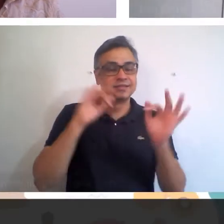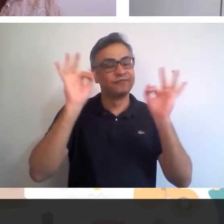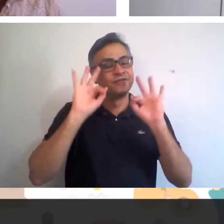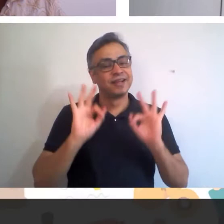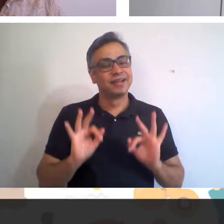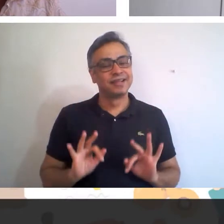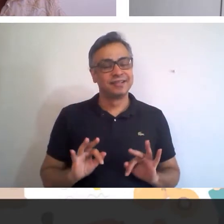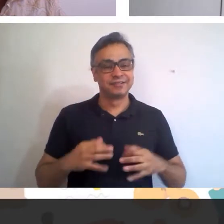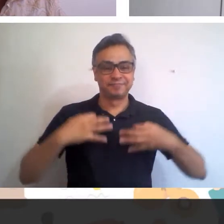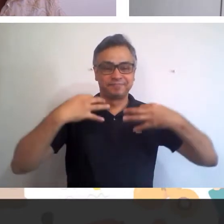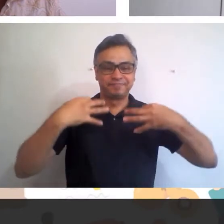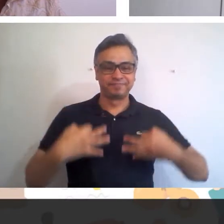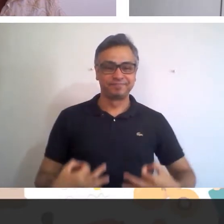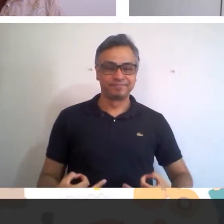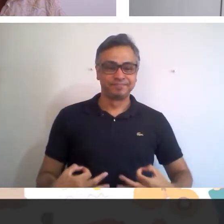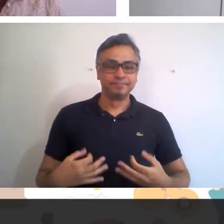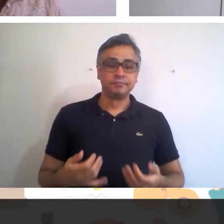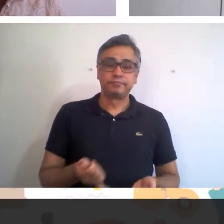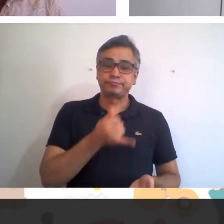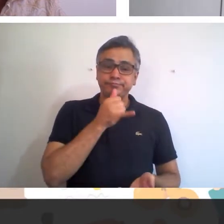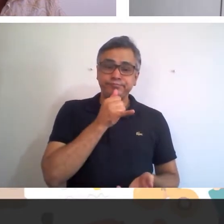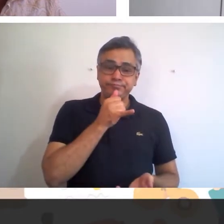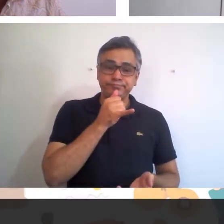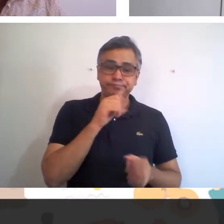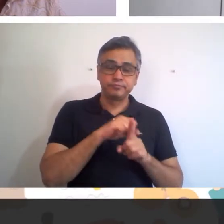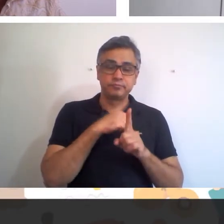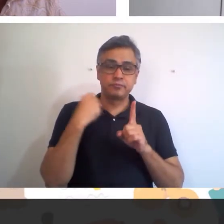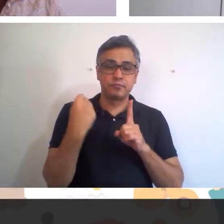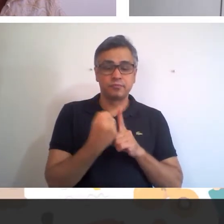a sociedade capitalista em que vivemos